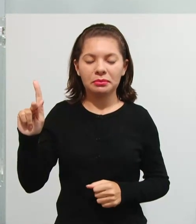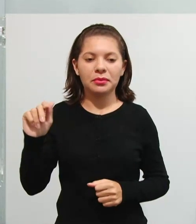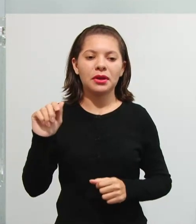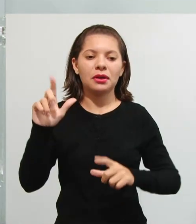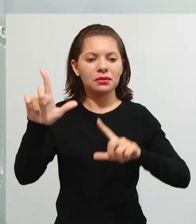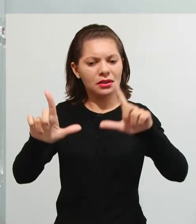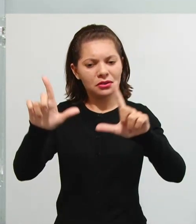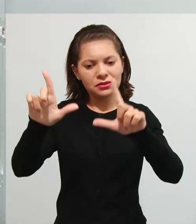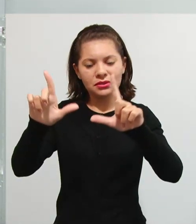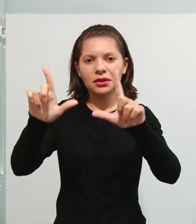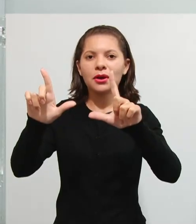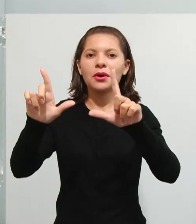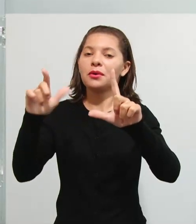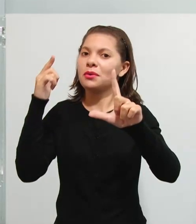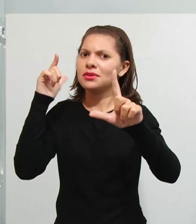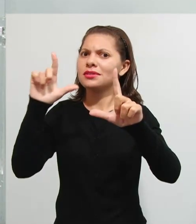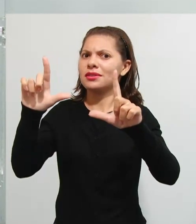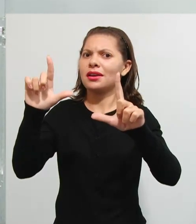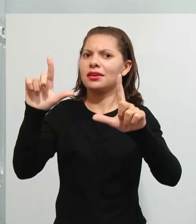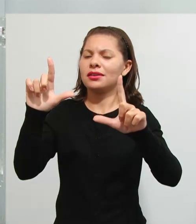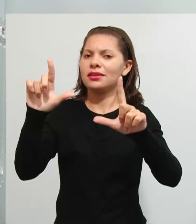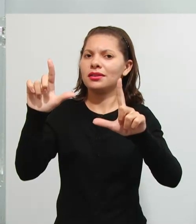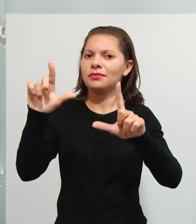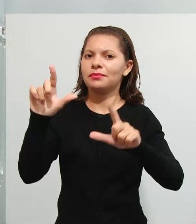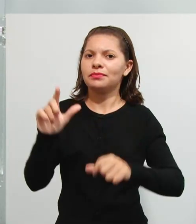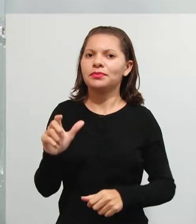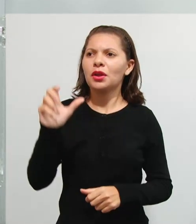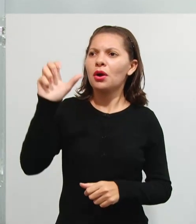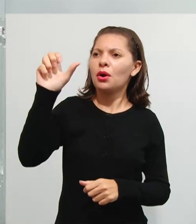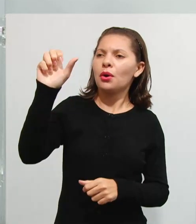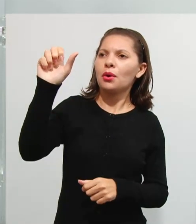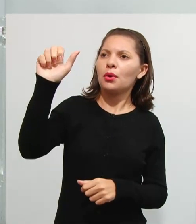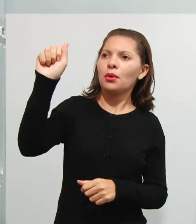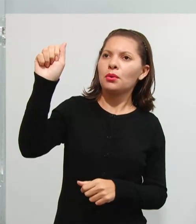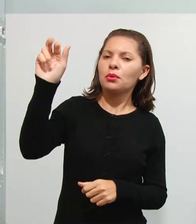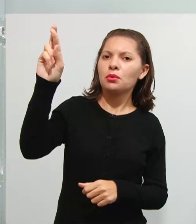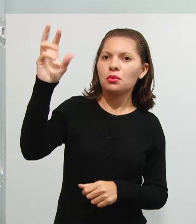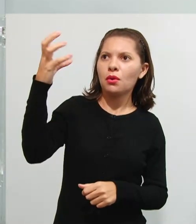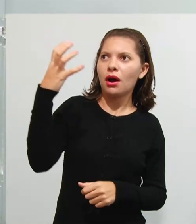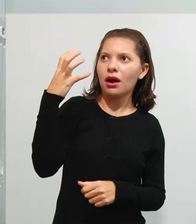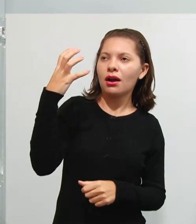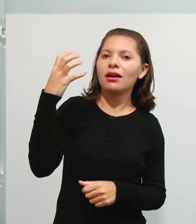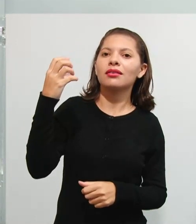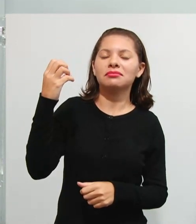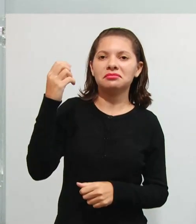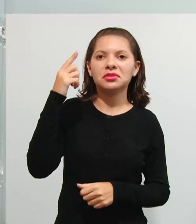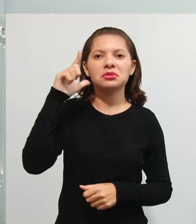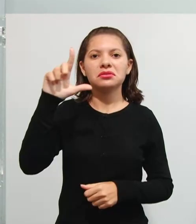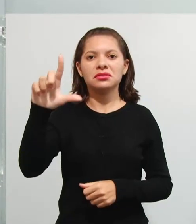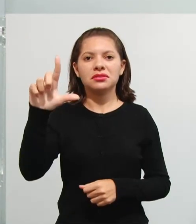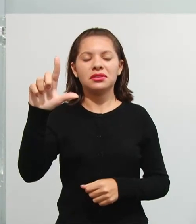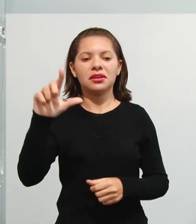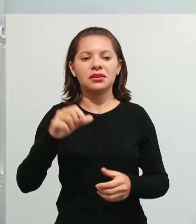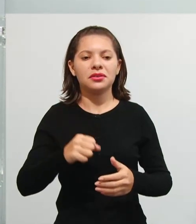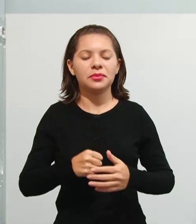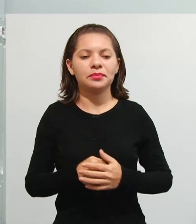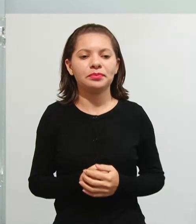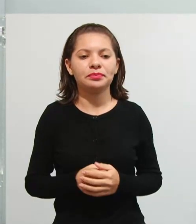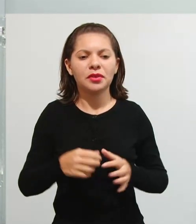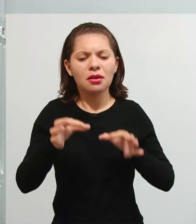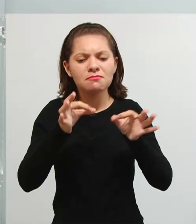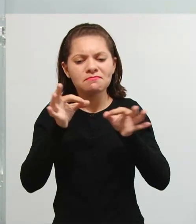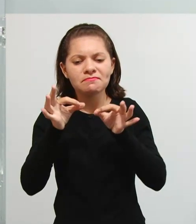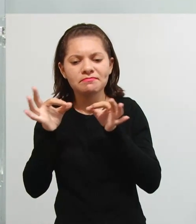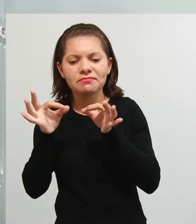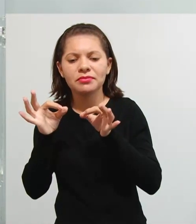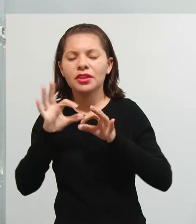você consegue ligar o ar-condicionado, você consegue ligar outros equipamentos, programar. Então,